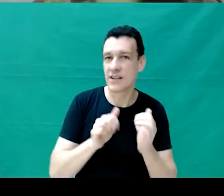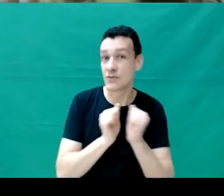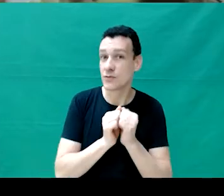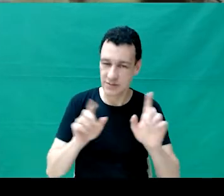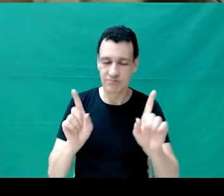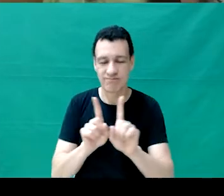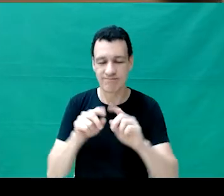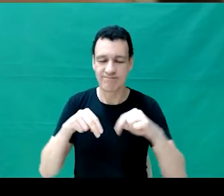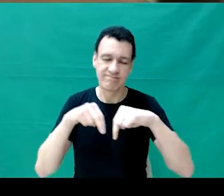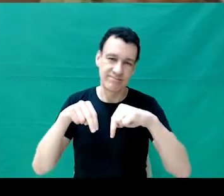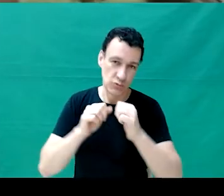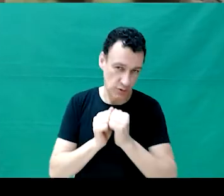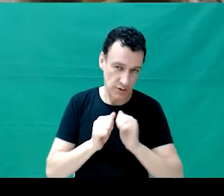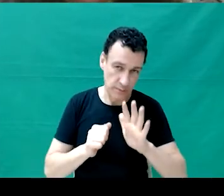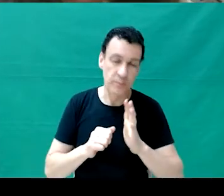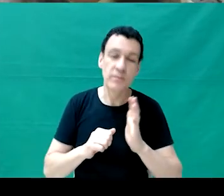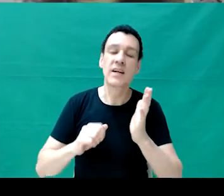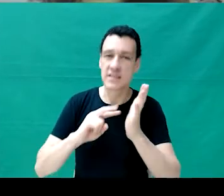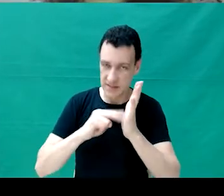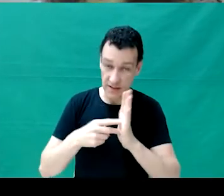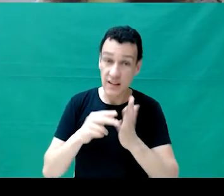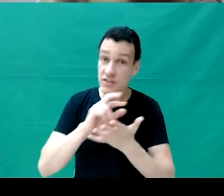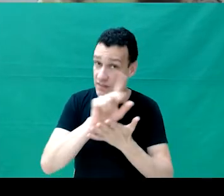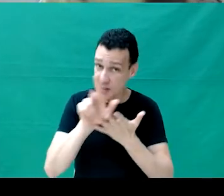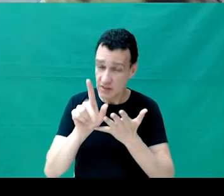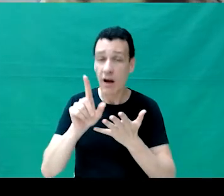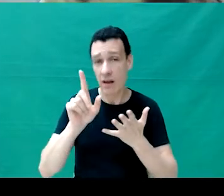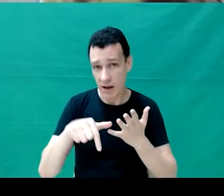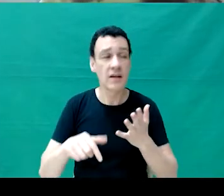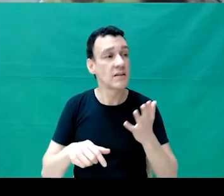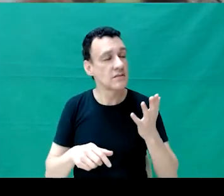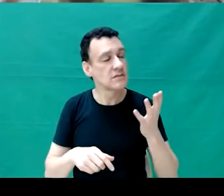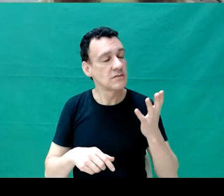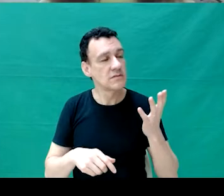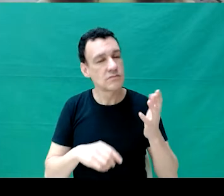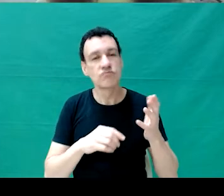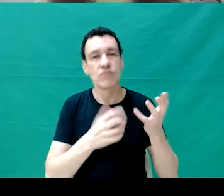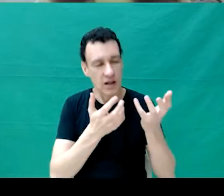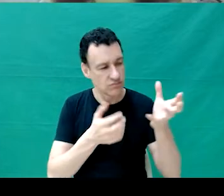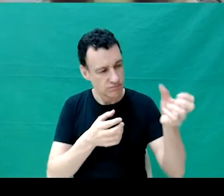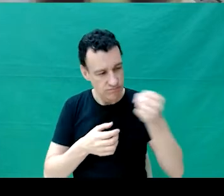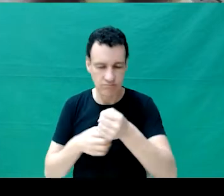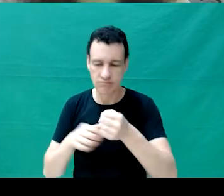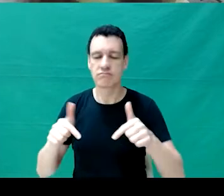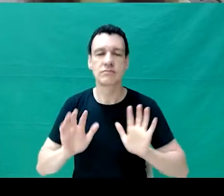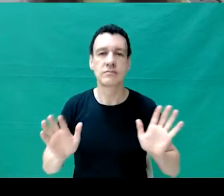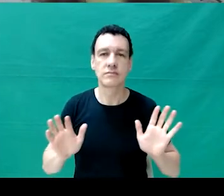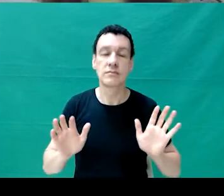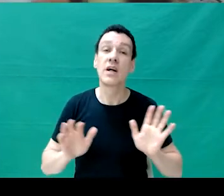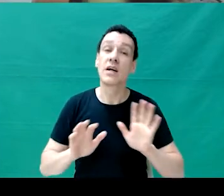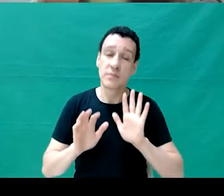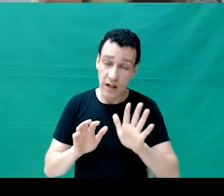quando a empresa pega a pessoa e coloca dentro da empresa. Inclusão é quando ela adequa o plano de carreira para